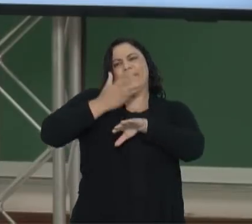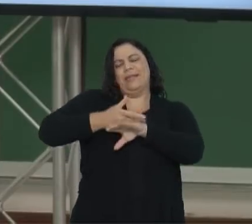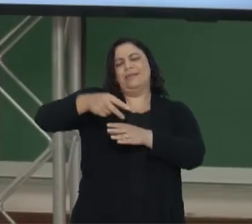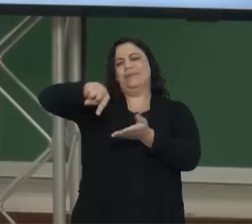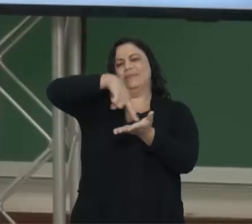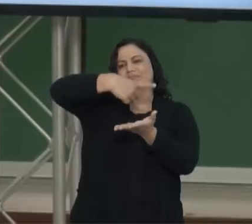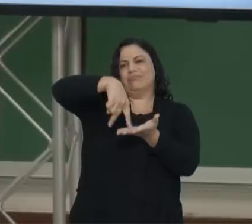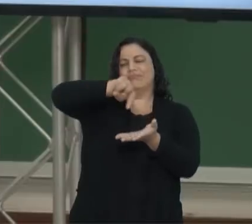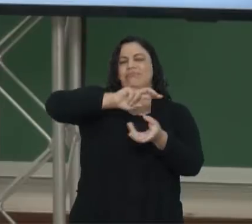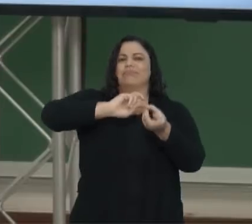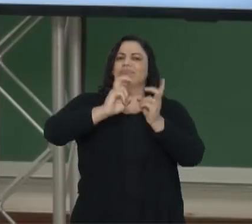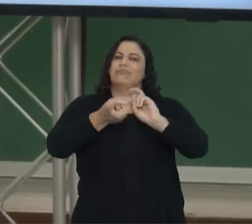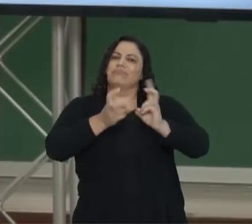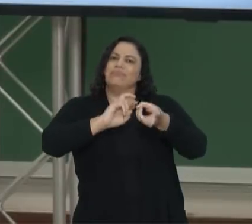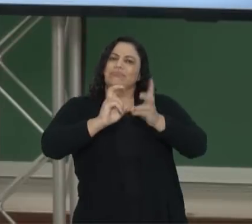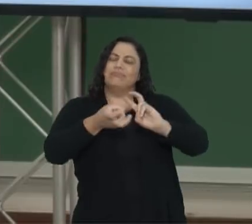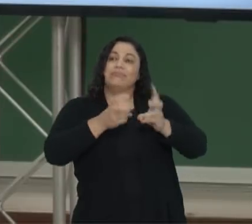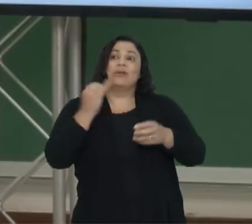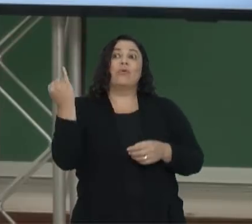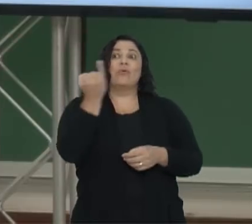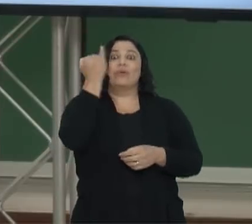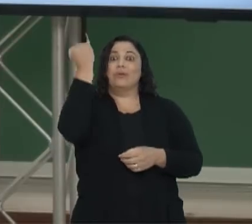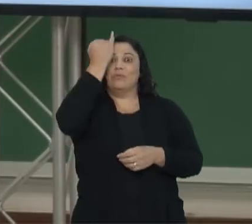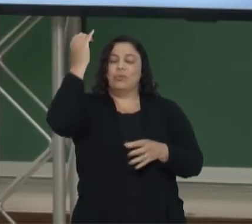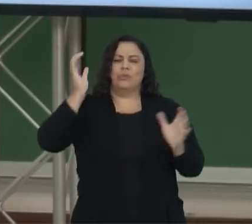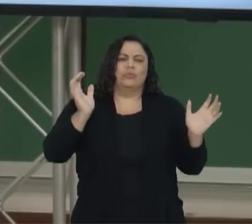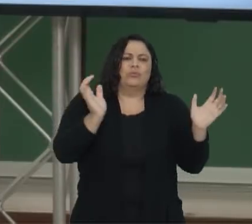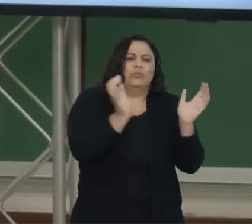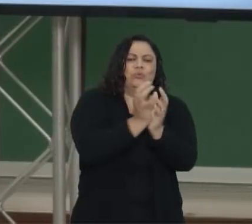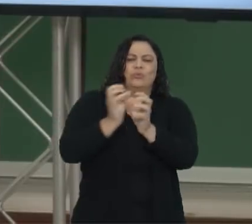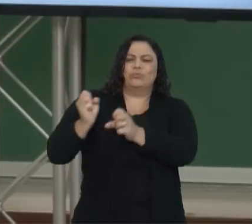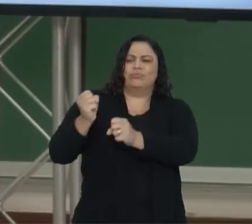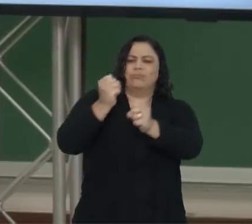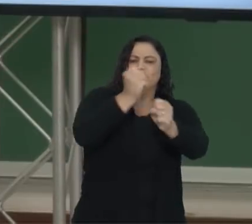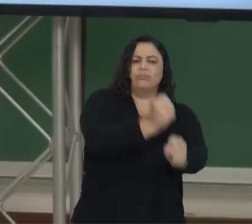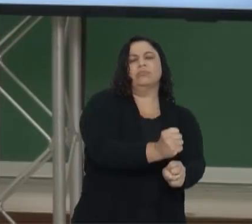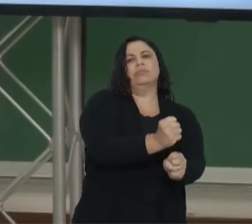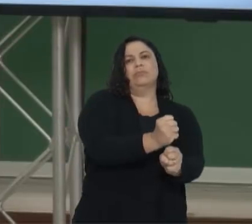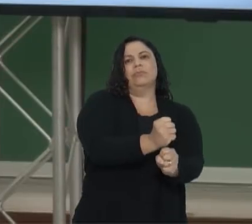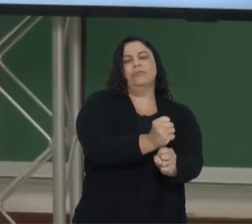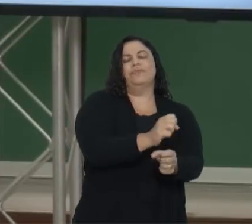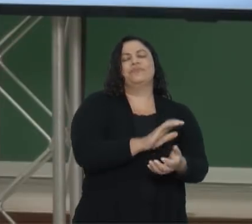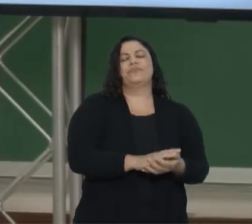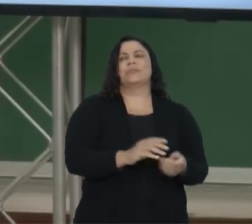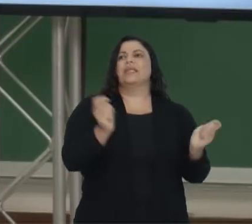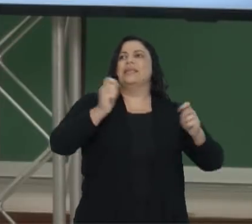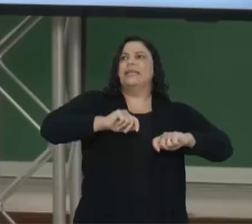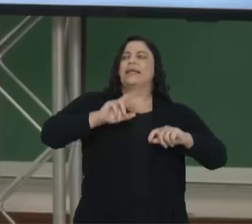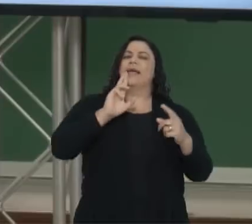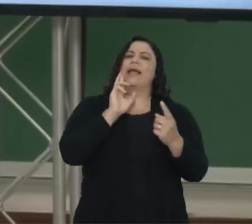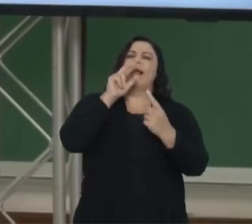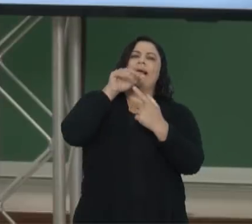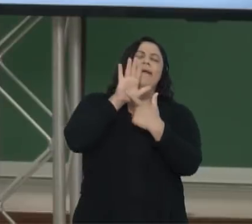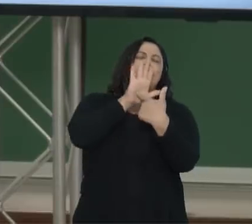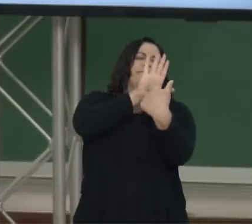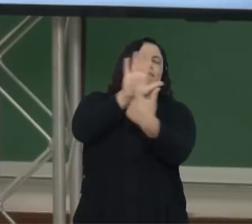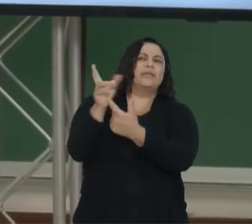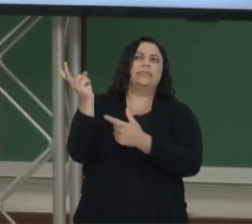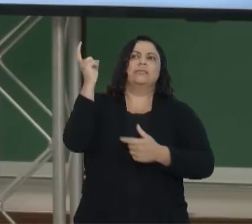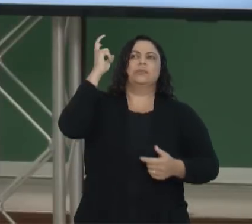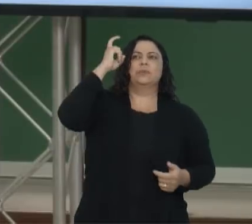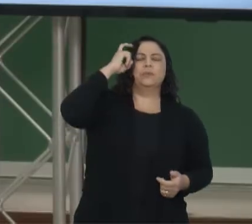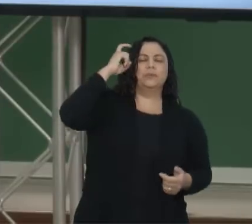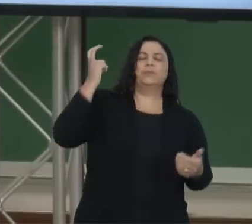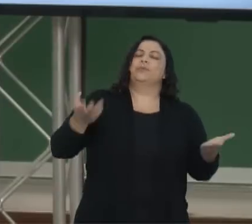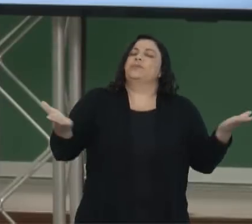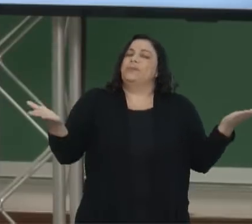a importância das comunidades quilombolas hoje, que refletem essa história, essa cultura na atualidade, para a gente entender